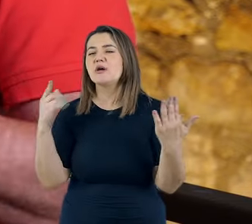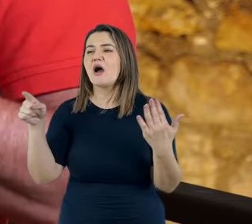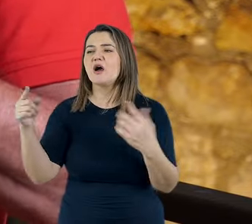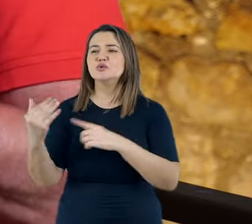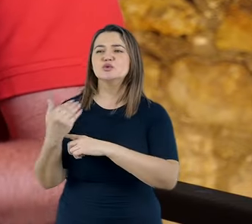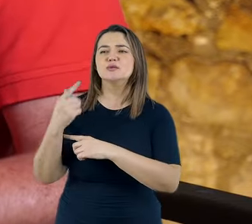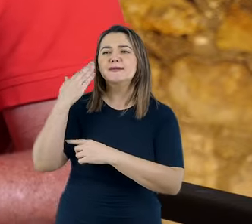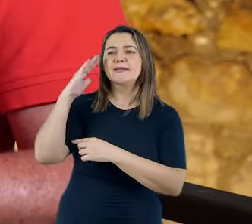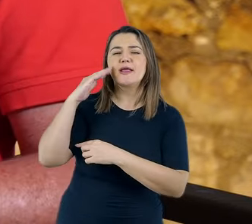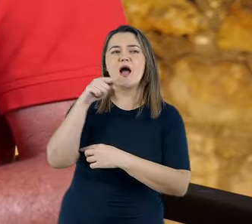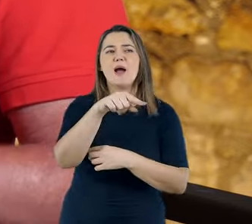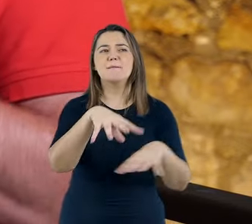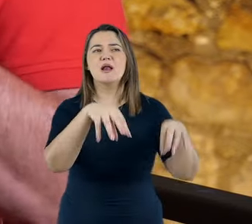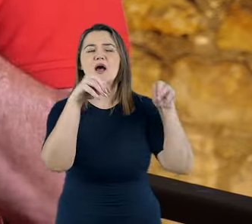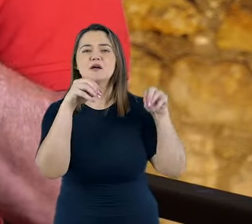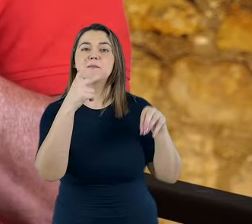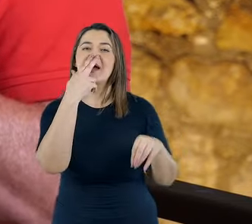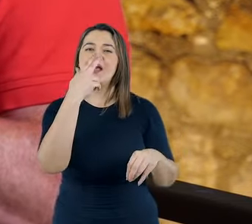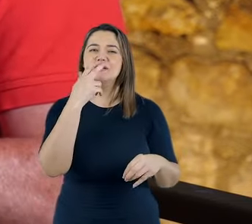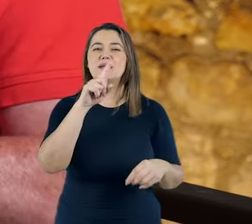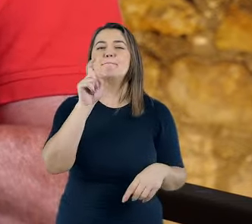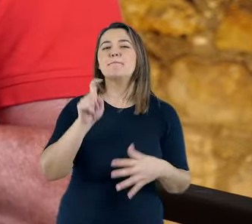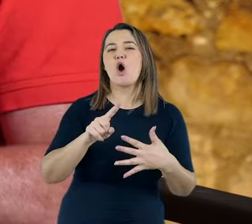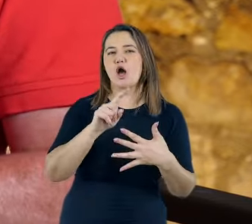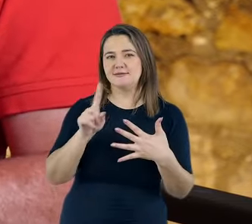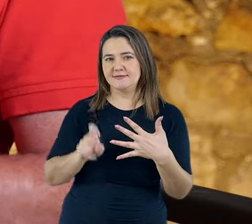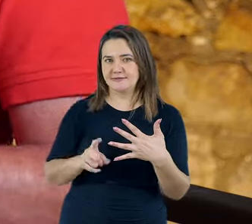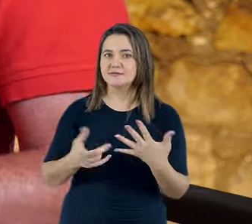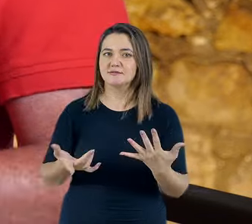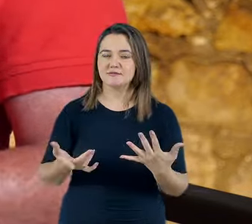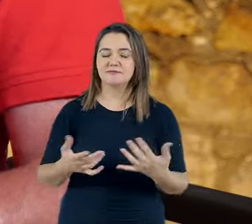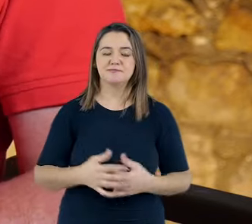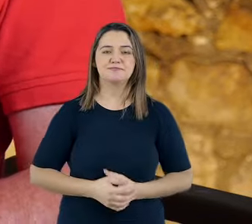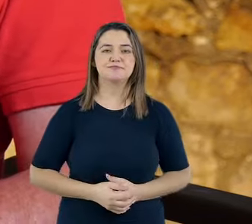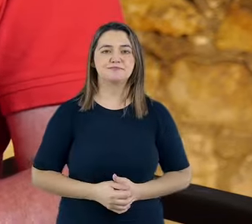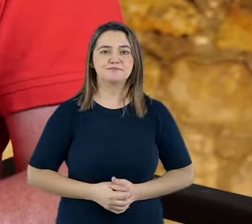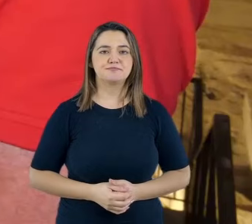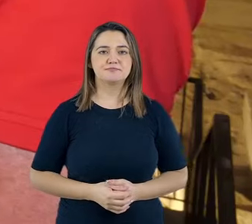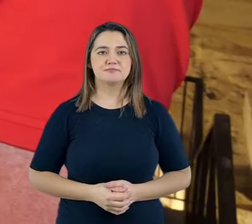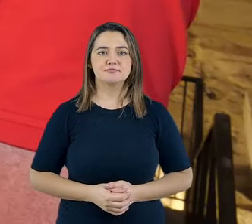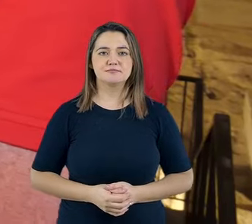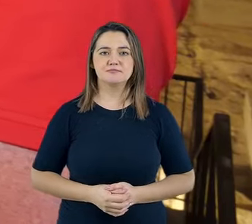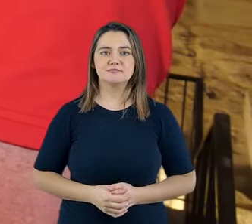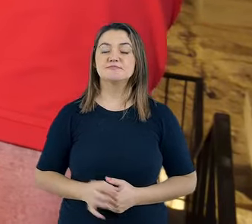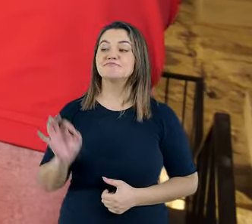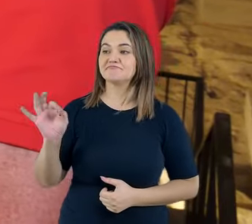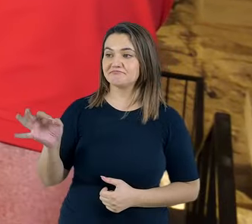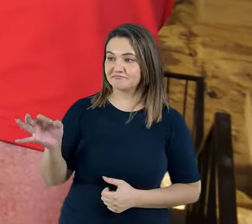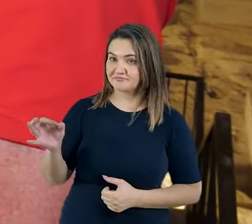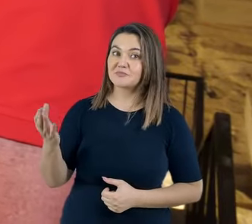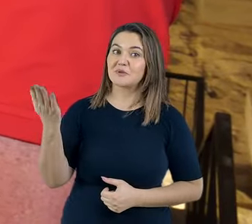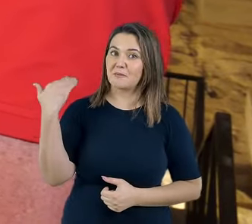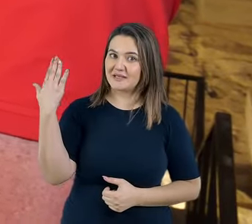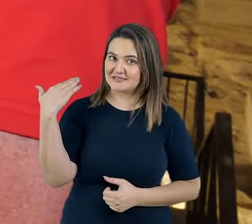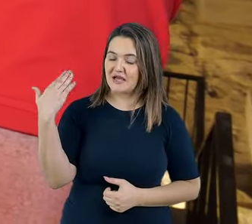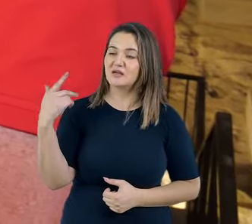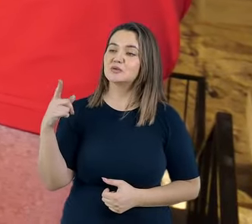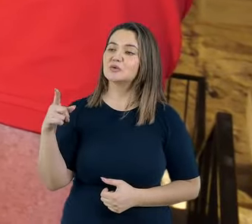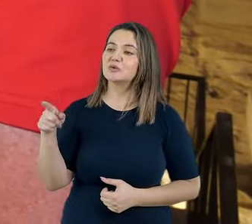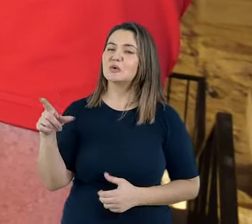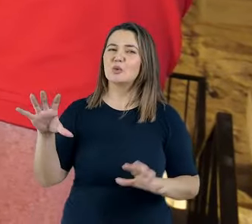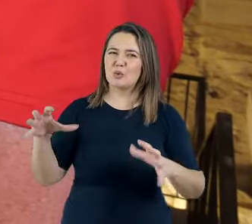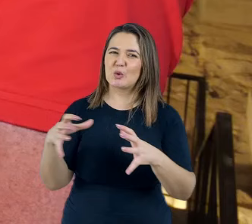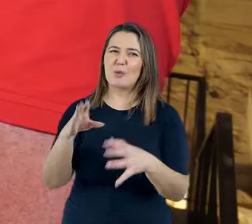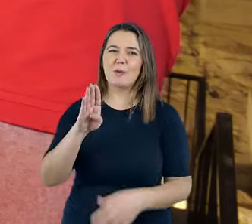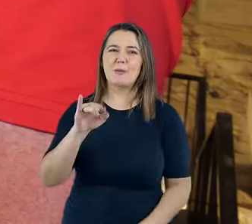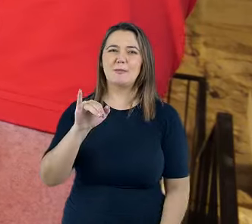assim, e isso nos ajuda muito também para entender o passado e o presente. Exatamente, os bizantinos também nos